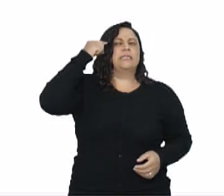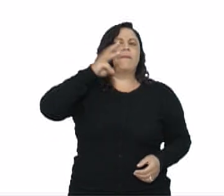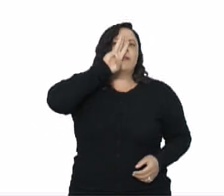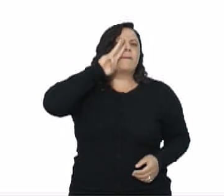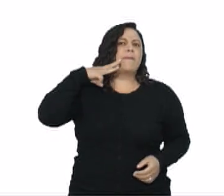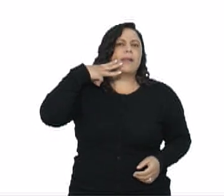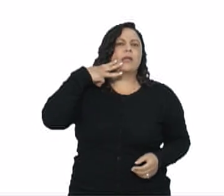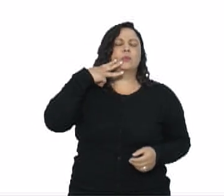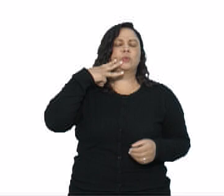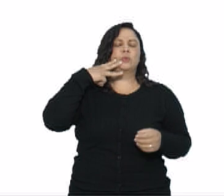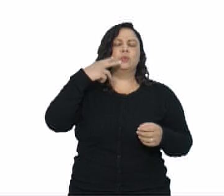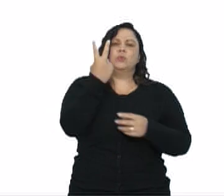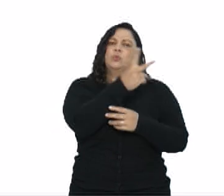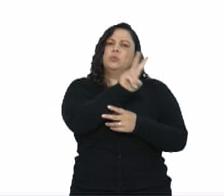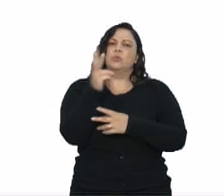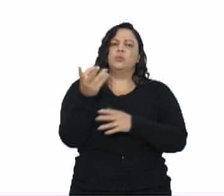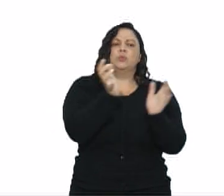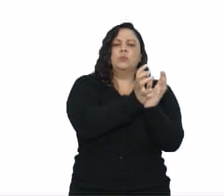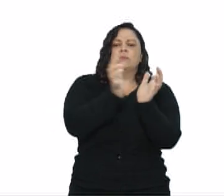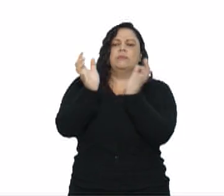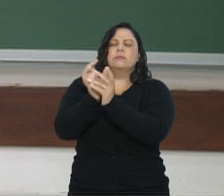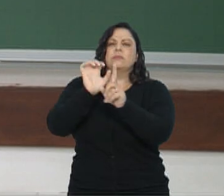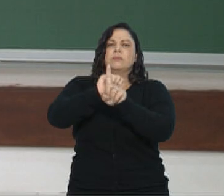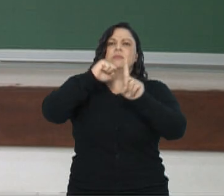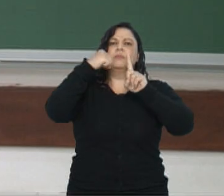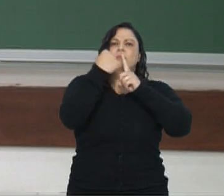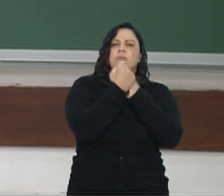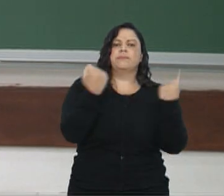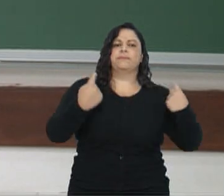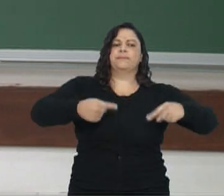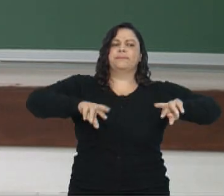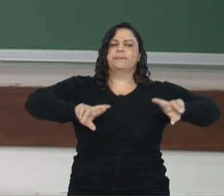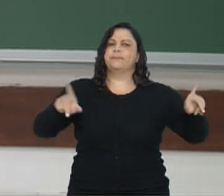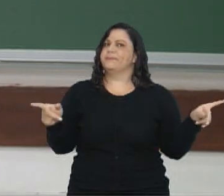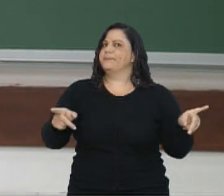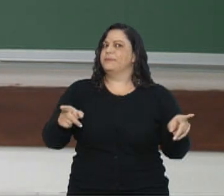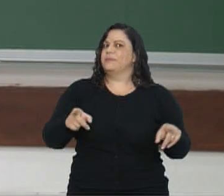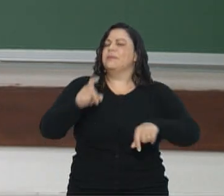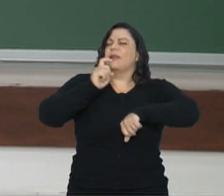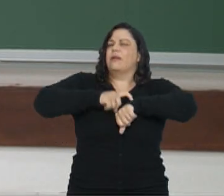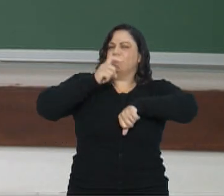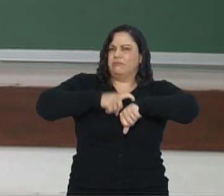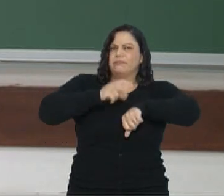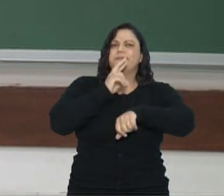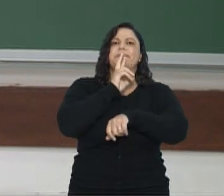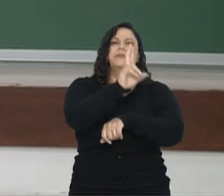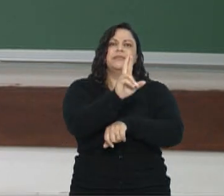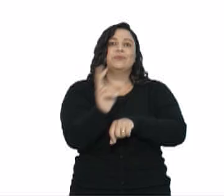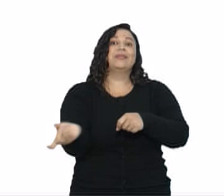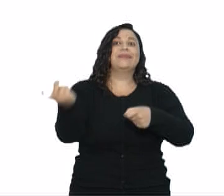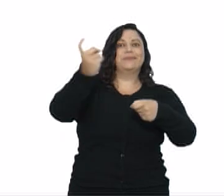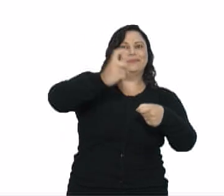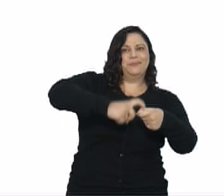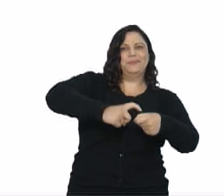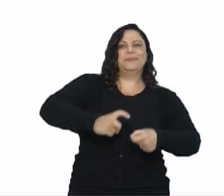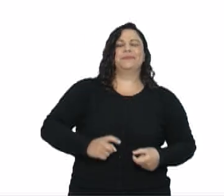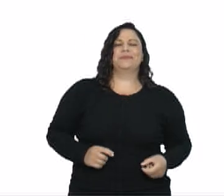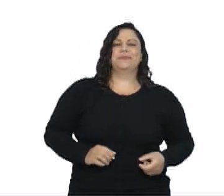sociais antagônicas. Quais são elas? Vocês têm uns minutinhos para responder e já retornamos.